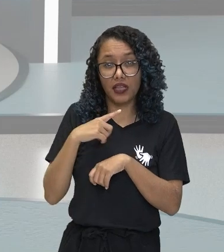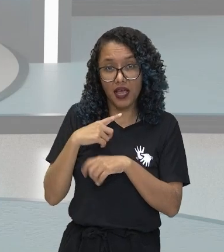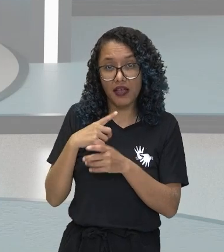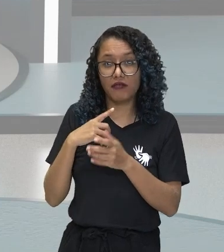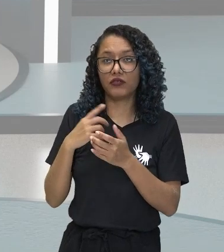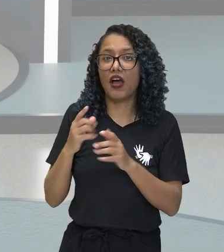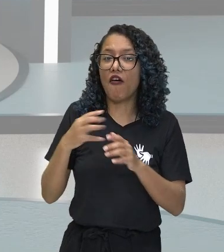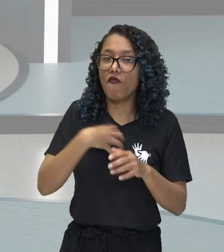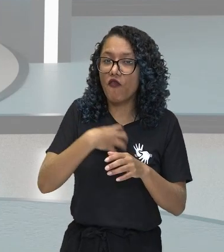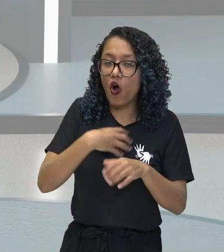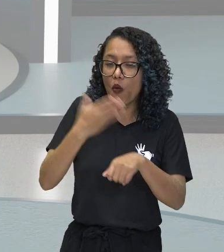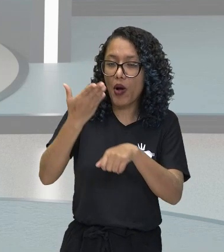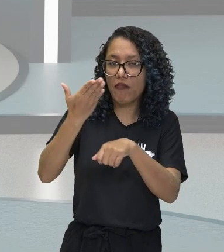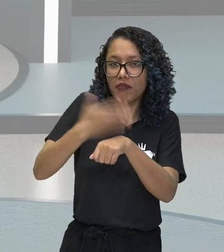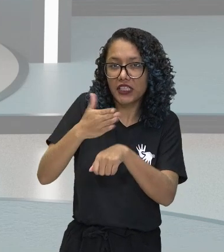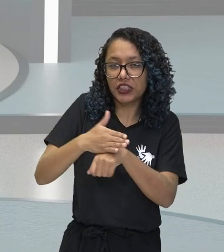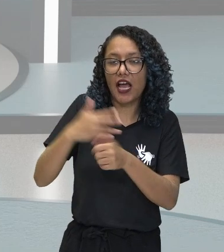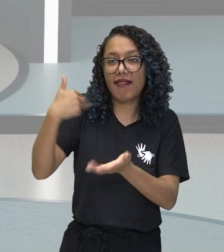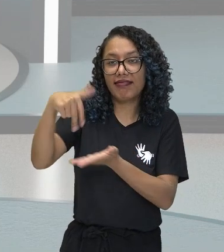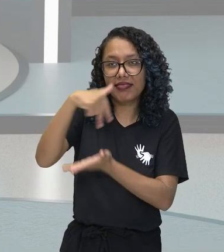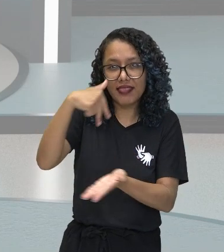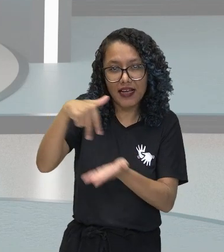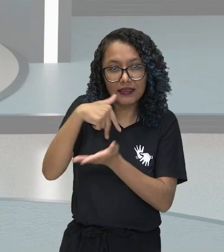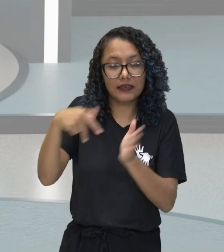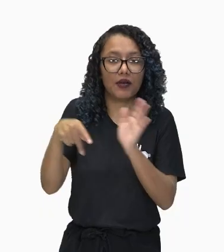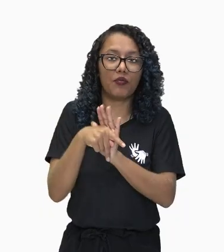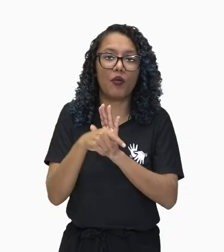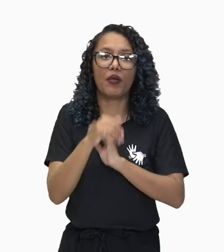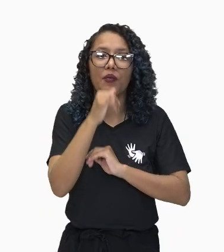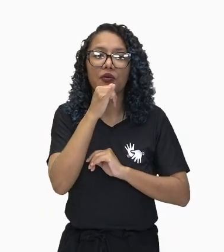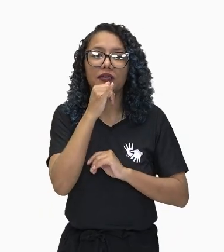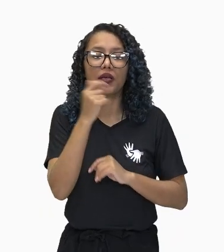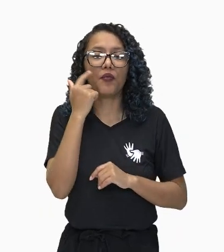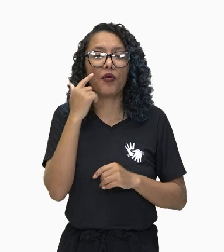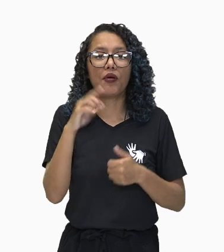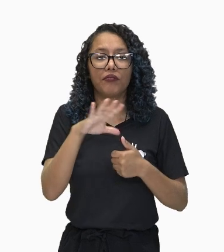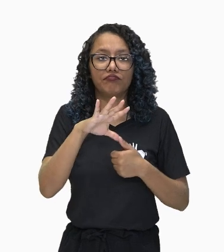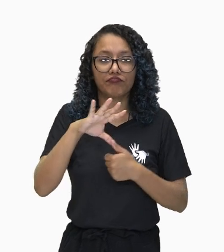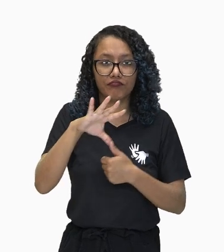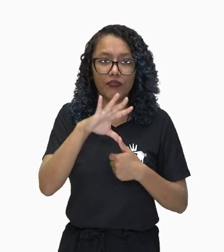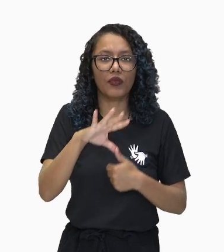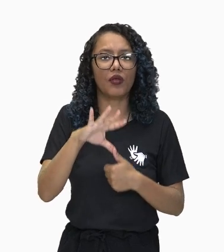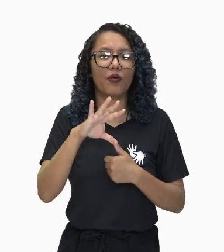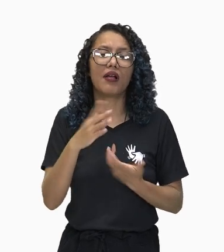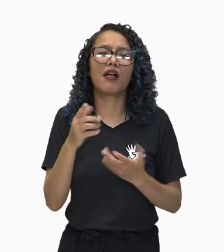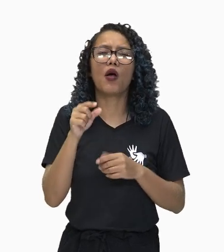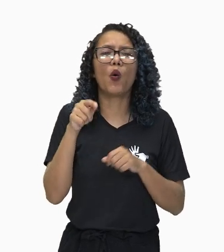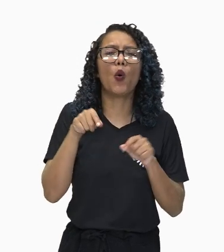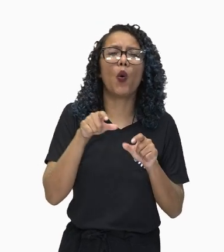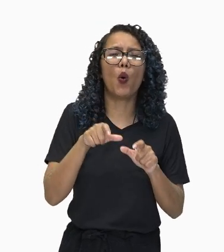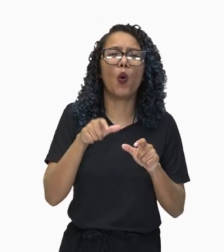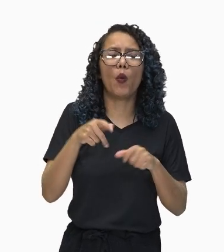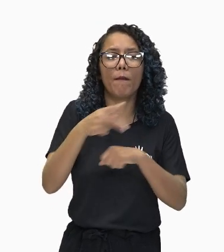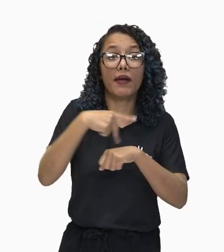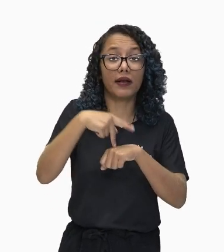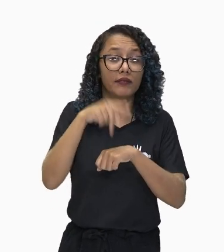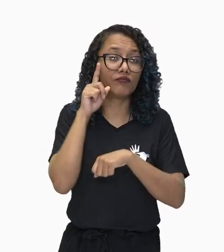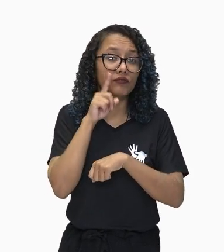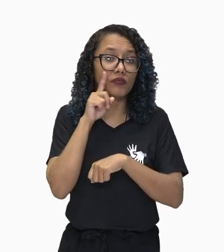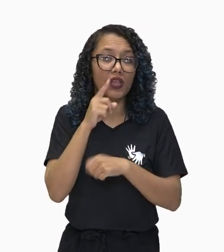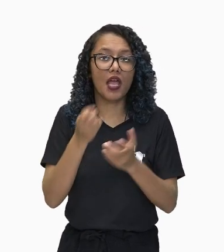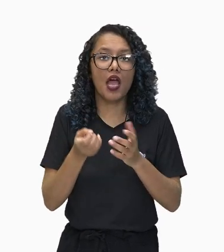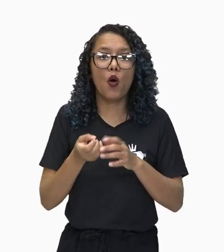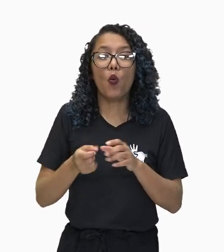dança. E agora vamos falar mais especificamente, por exemplo, na América do Norte. Aí a gente já vai para os Estados Unidos. Os Estados Unidos é o berço do